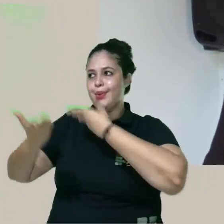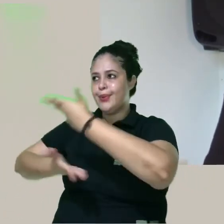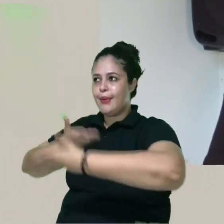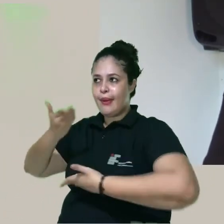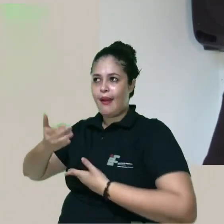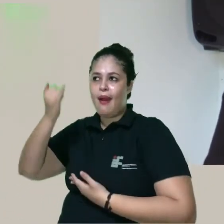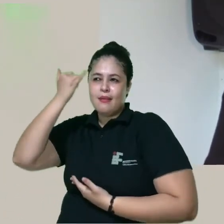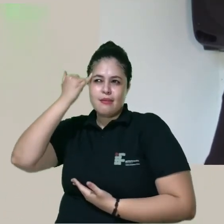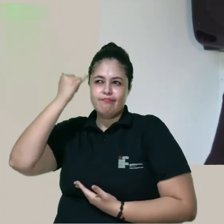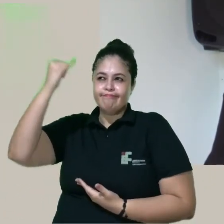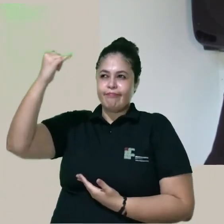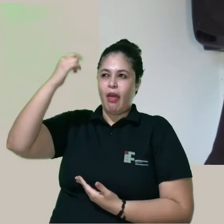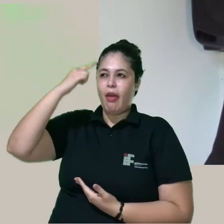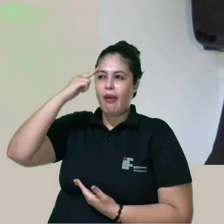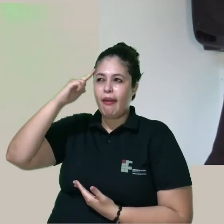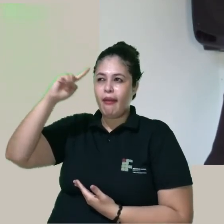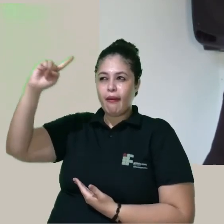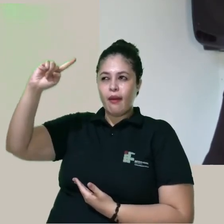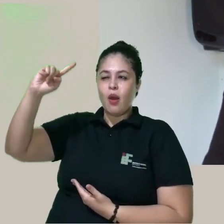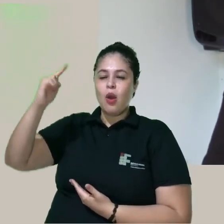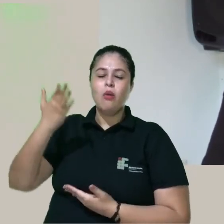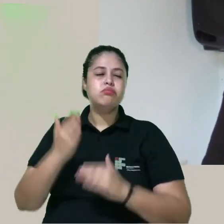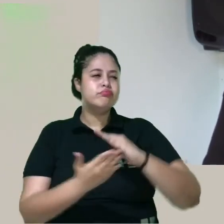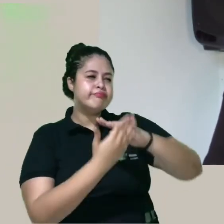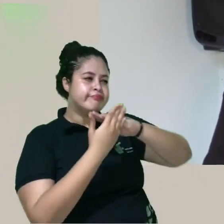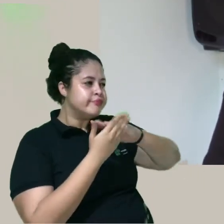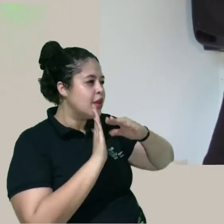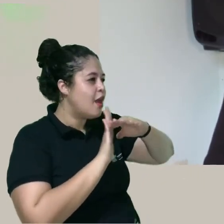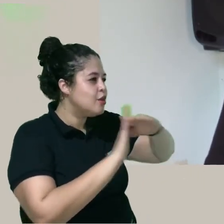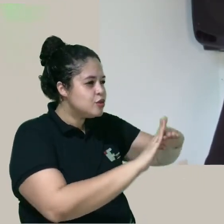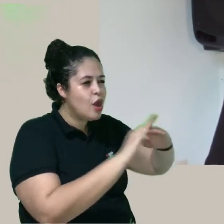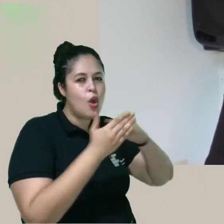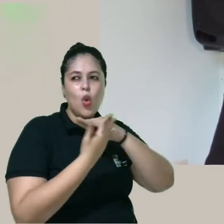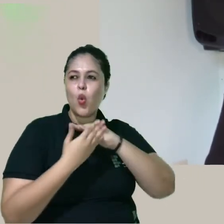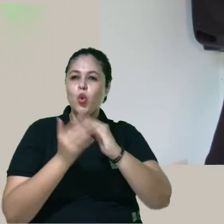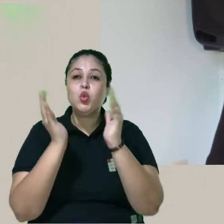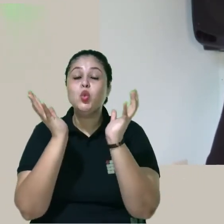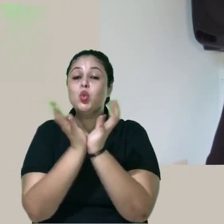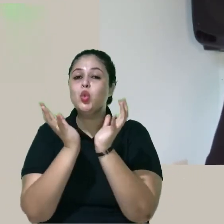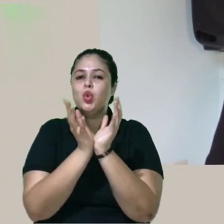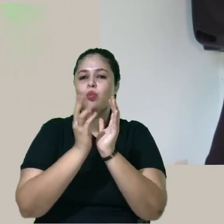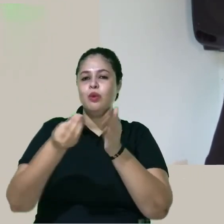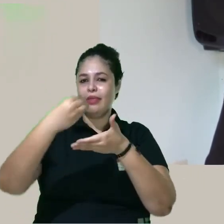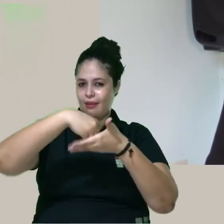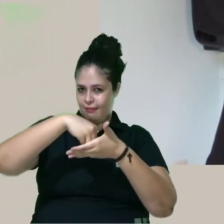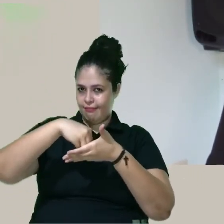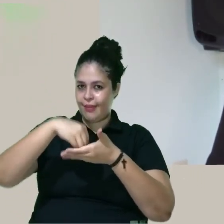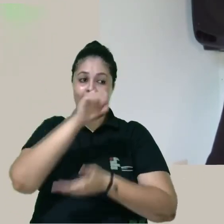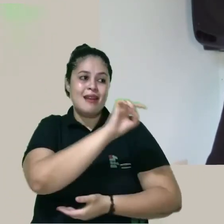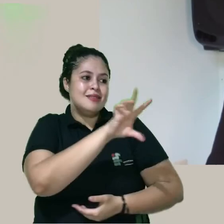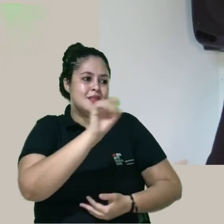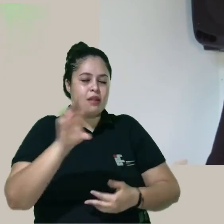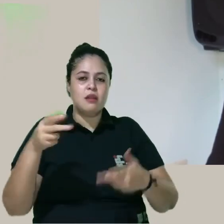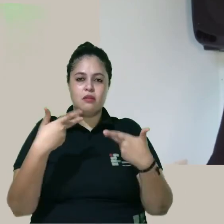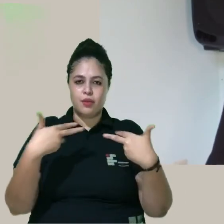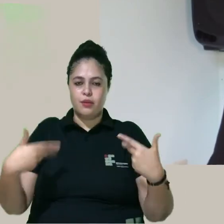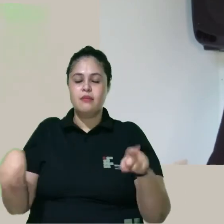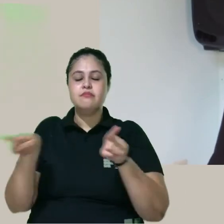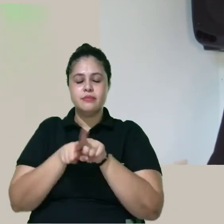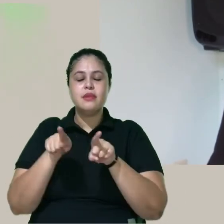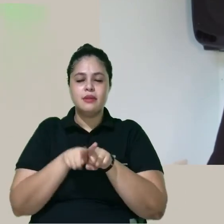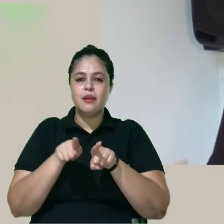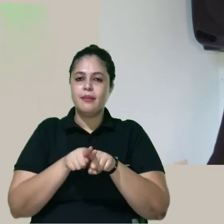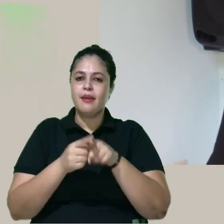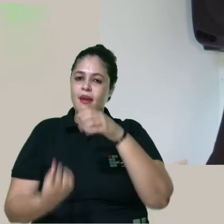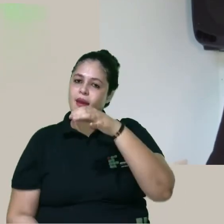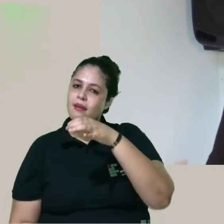trocar ideias, né, vai procurar um ajudar o outro no processo de estudo de cada material e também